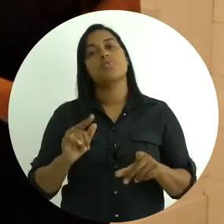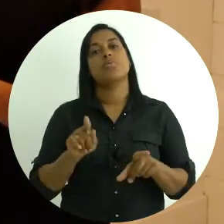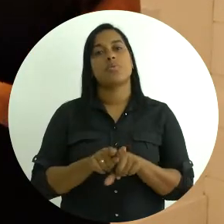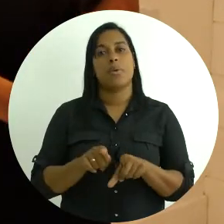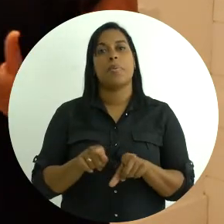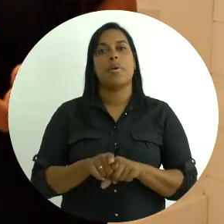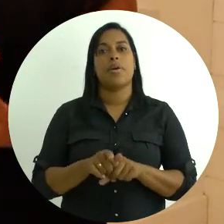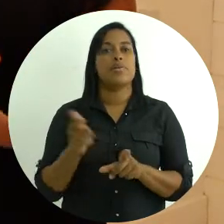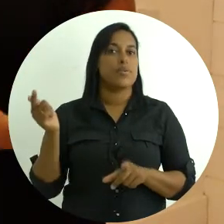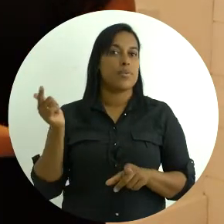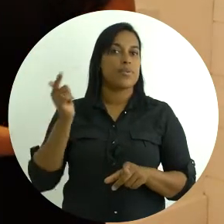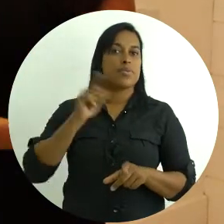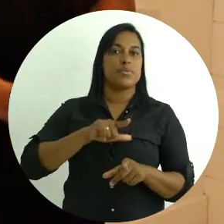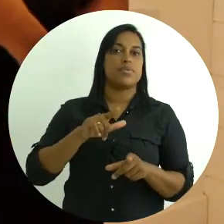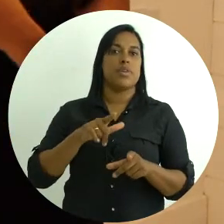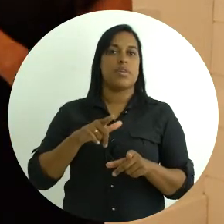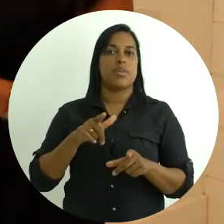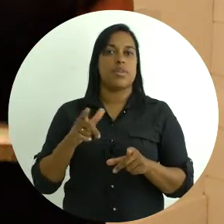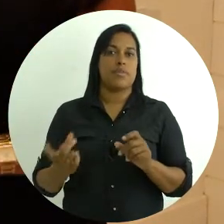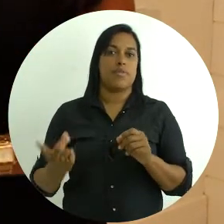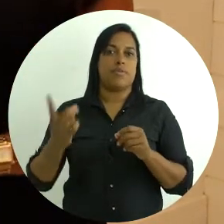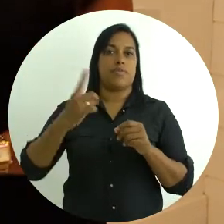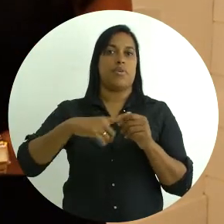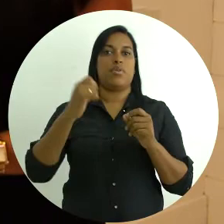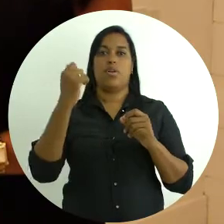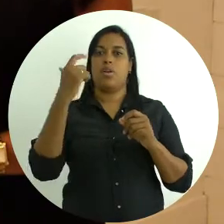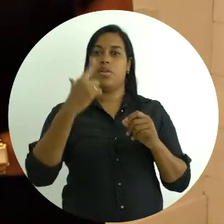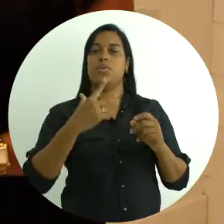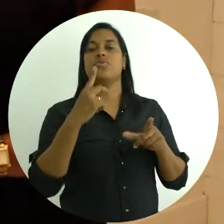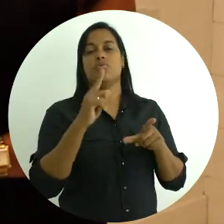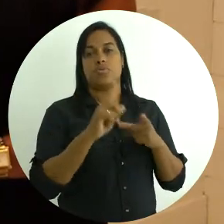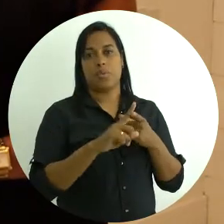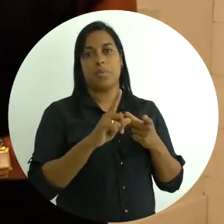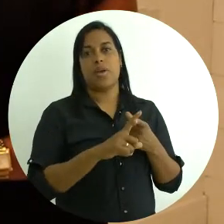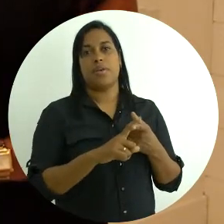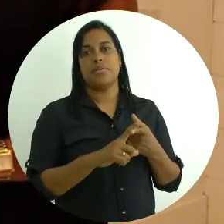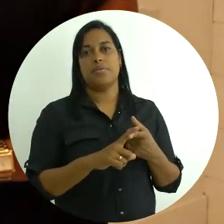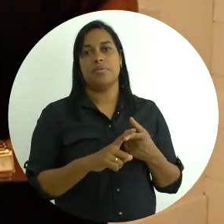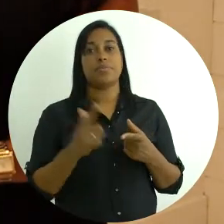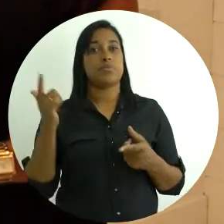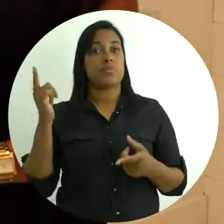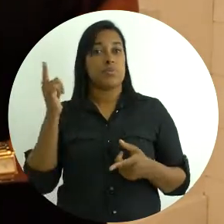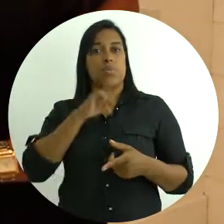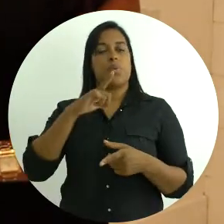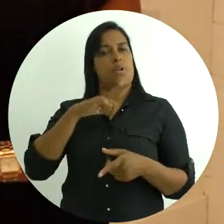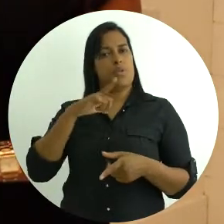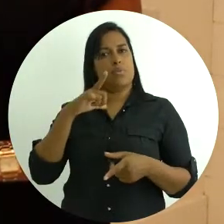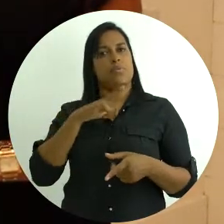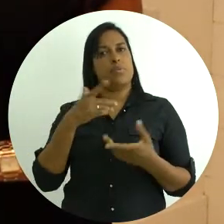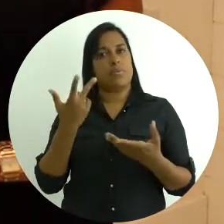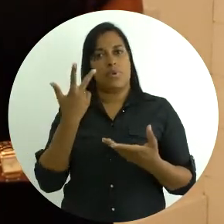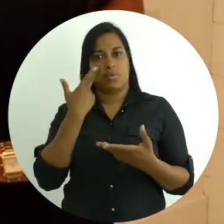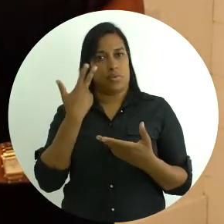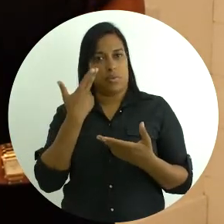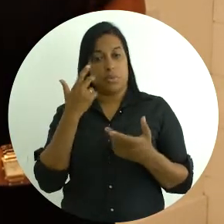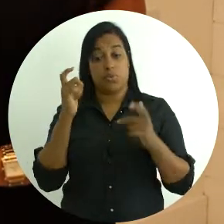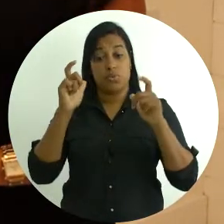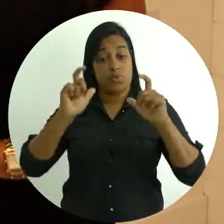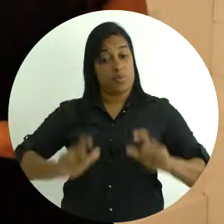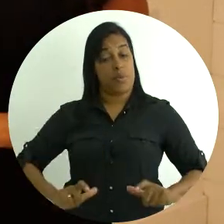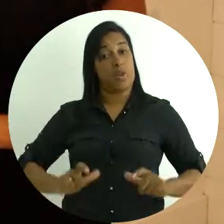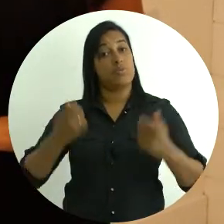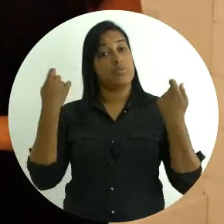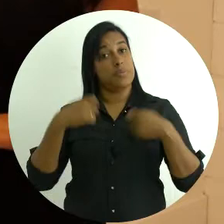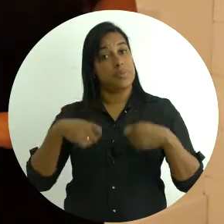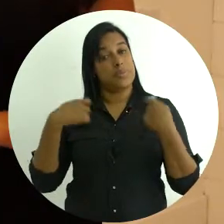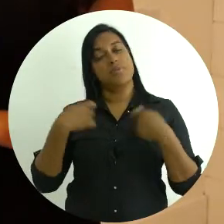as fitas e você consegue fazer esse rebatimento de luz também com as fitas de LED. Sem falar no ganho que normalmente a gente tem do espaço,